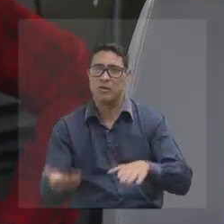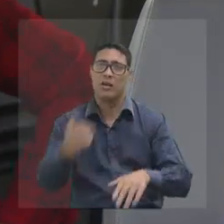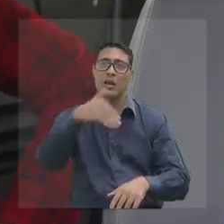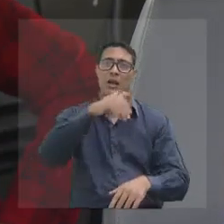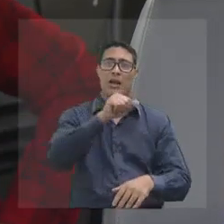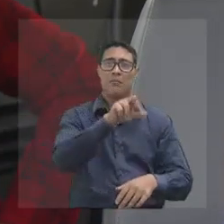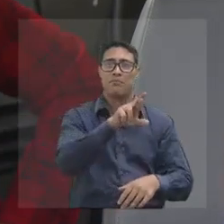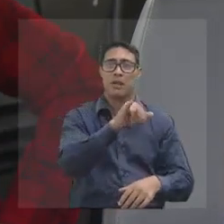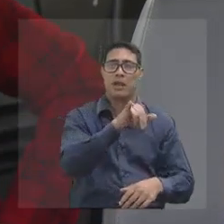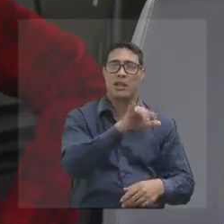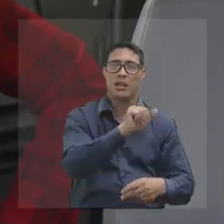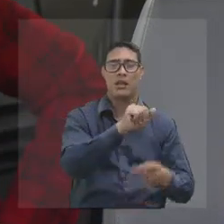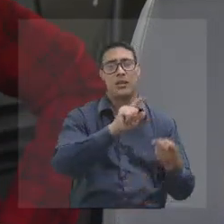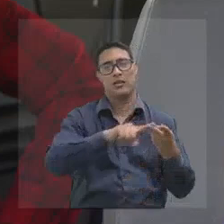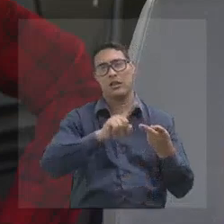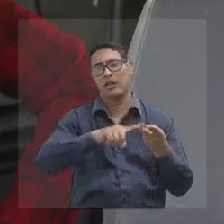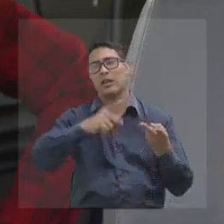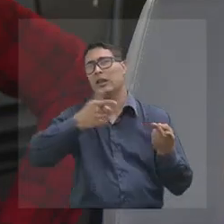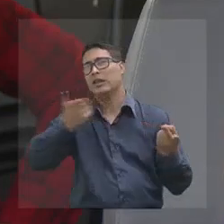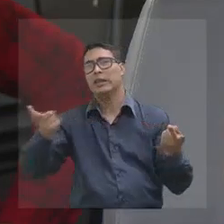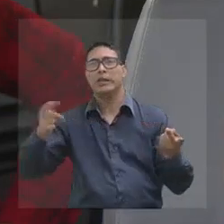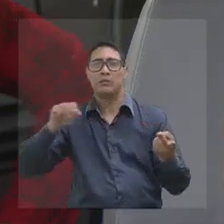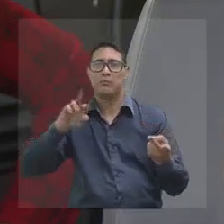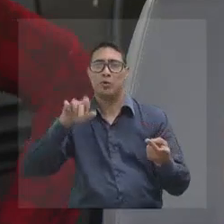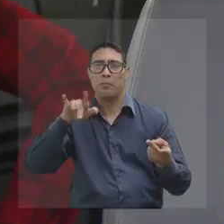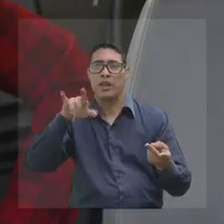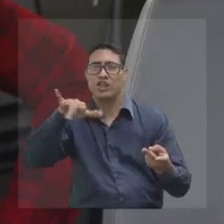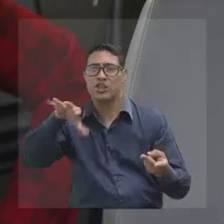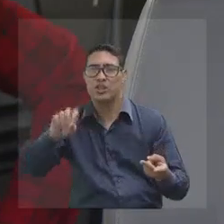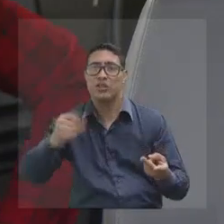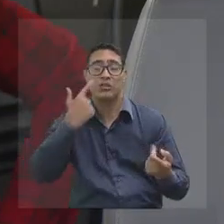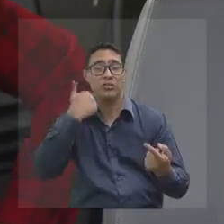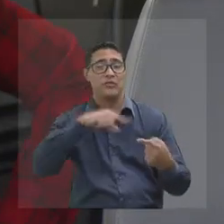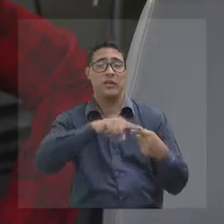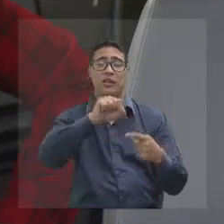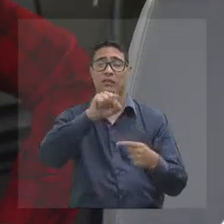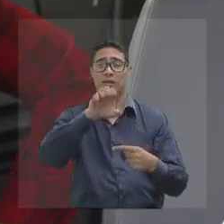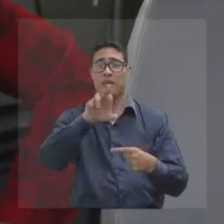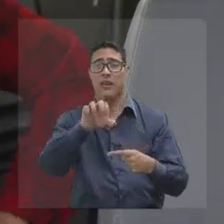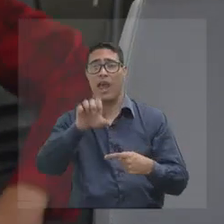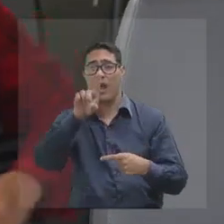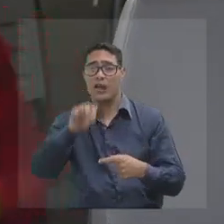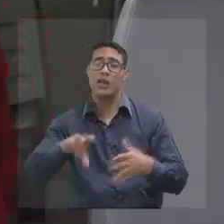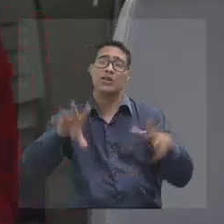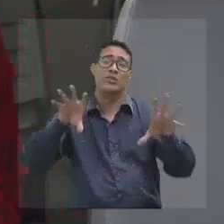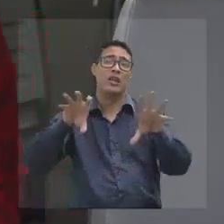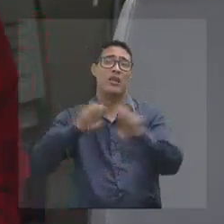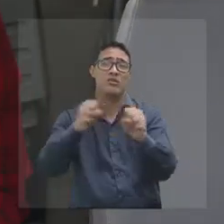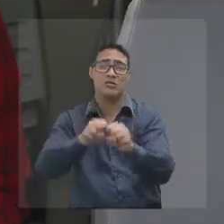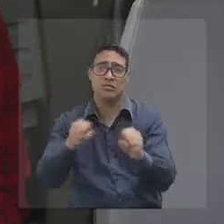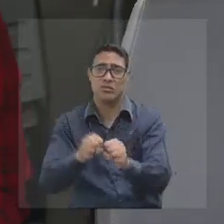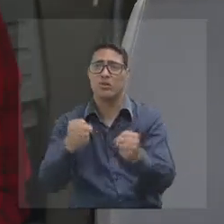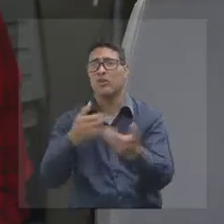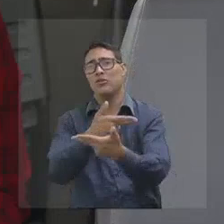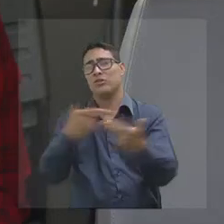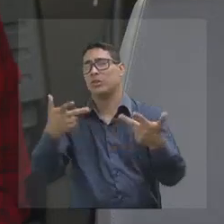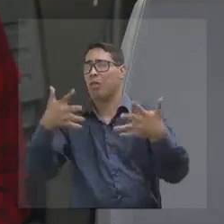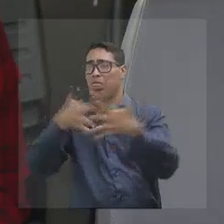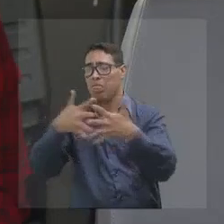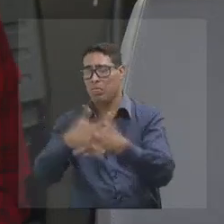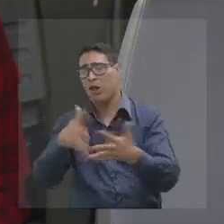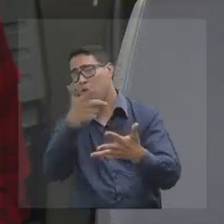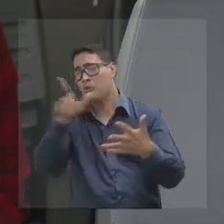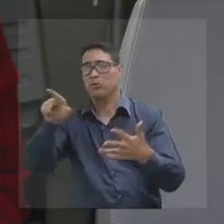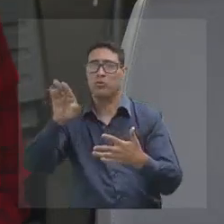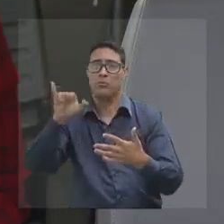Cerqueira quando a gente vê o nosso Cerrado sendo destruído isso trazendo impactos enormes para outros biomas como para Amazônia quando